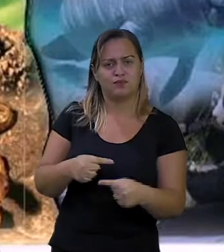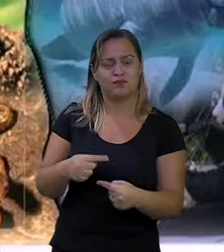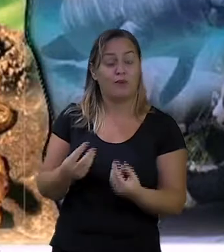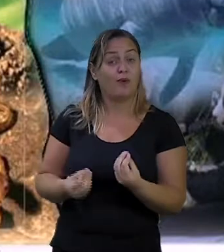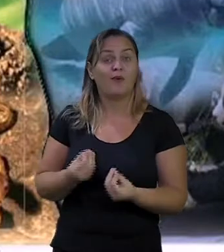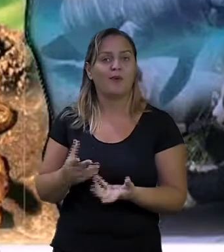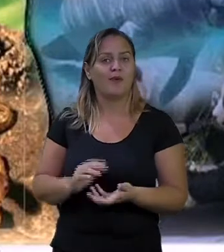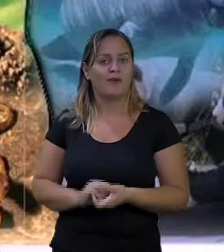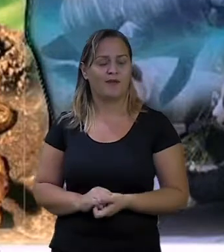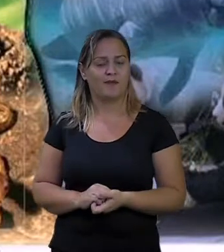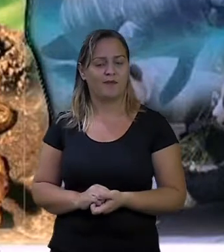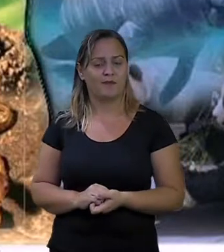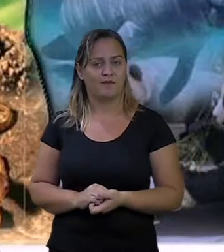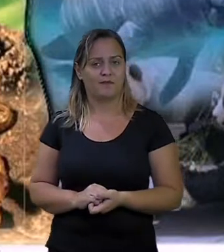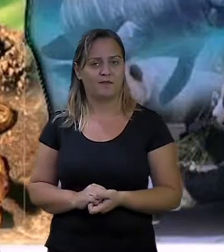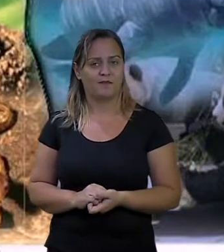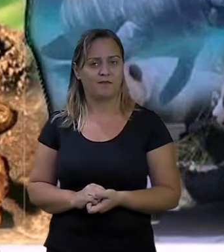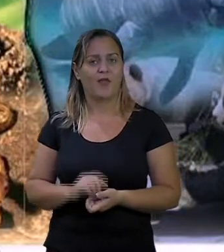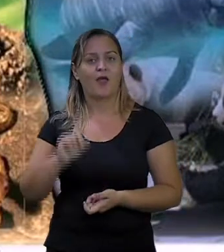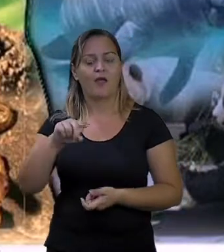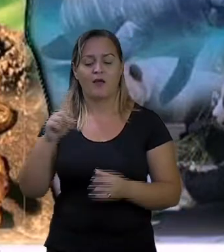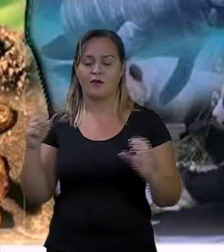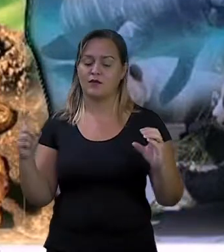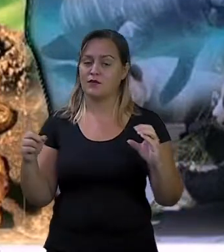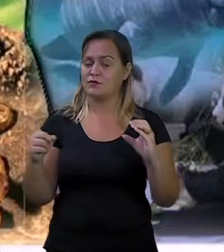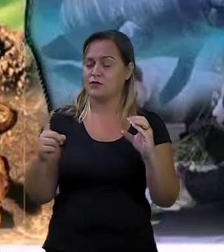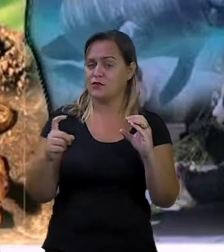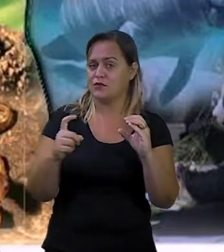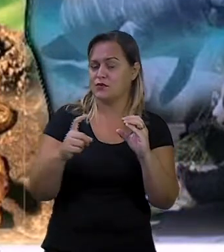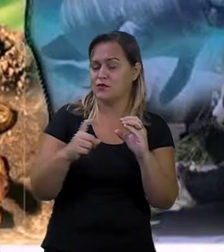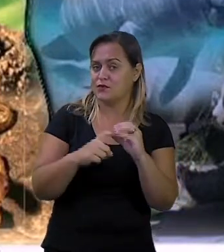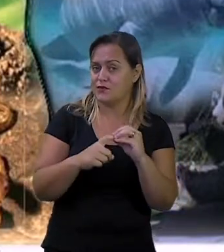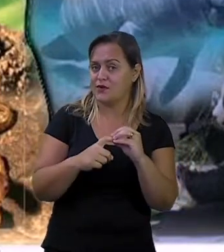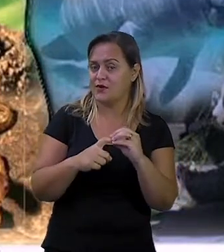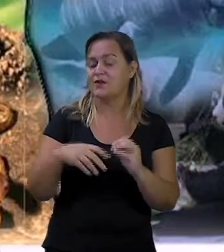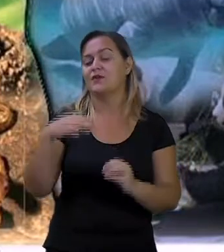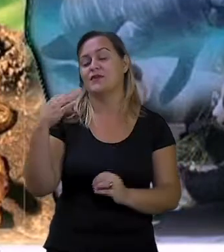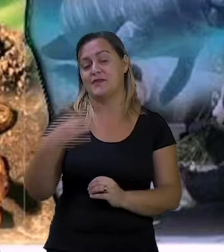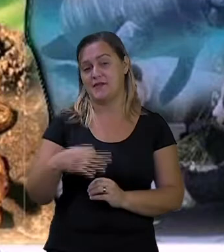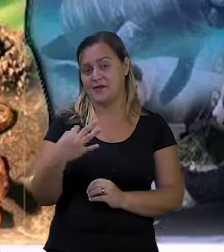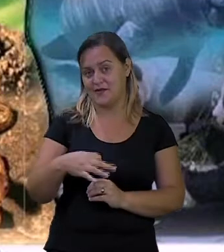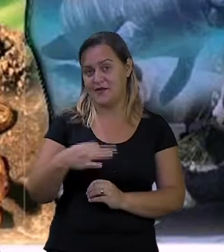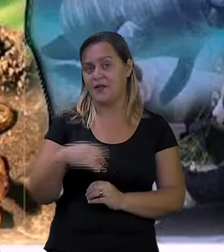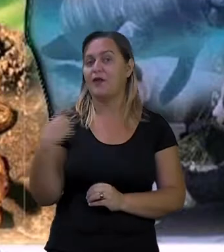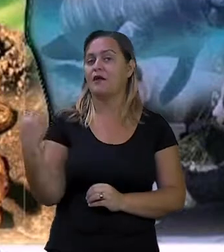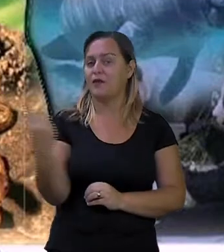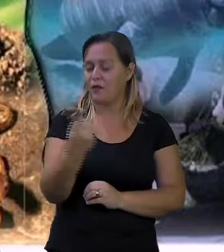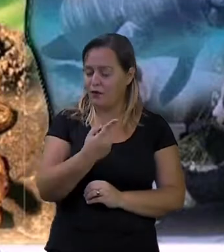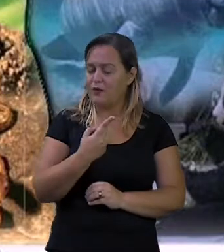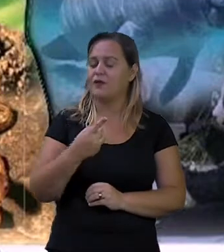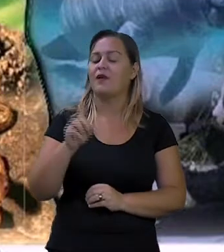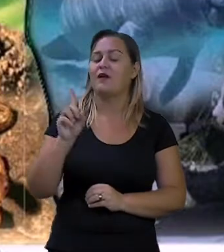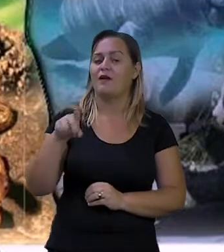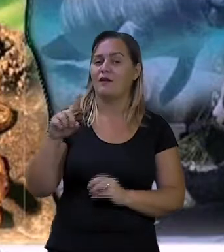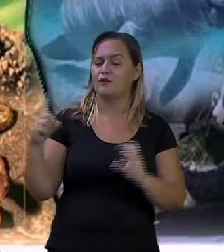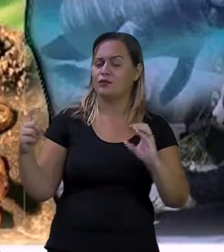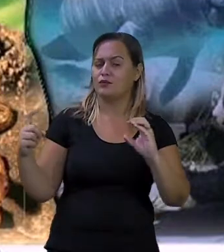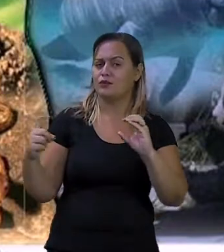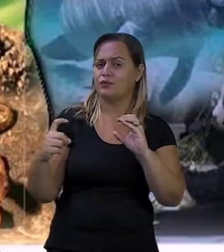reprodução é sexuada e a geração do nosso novo